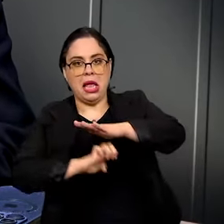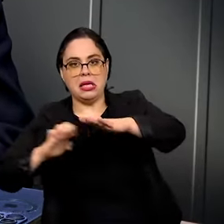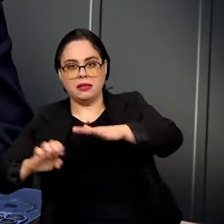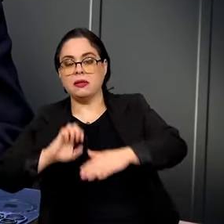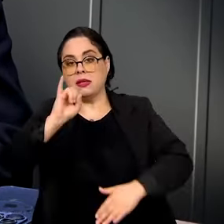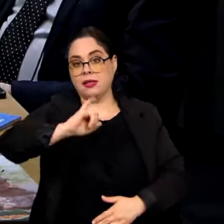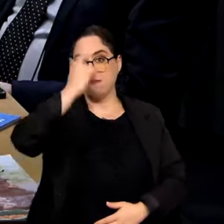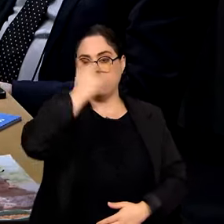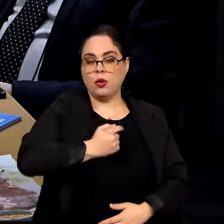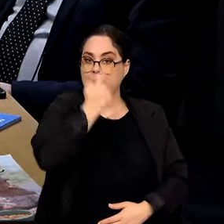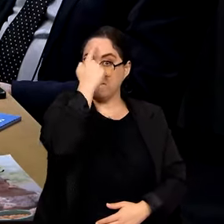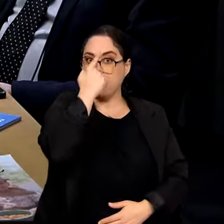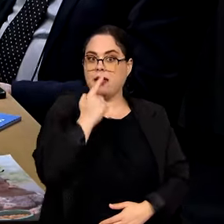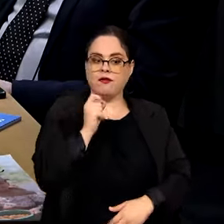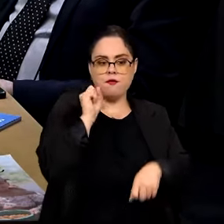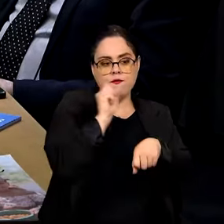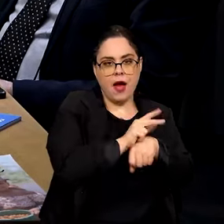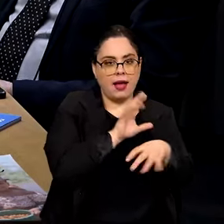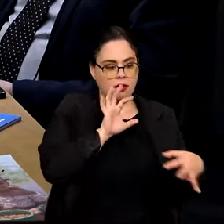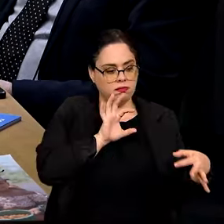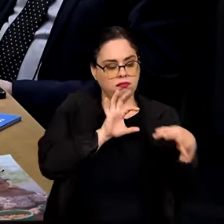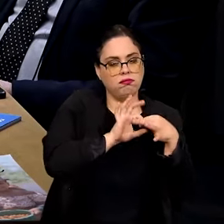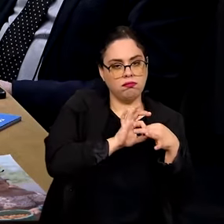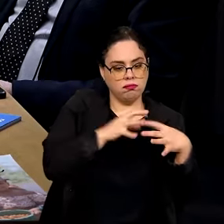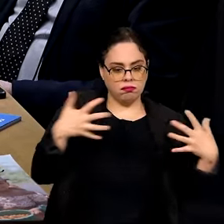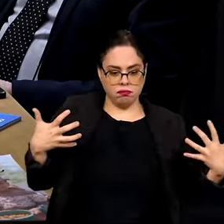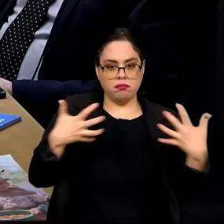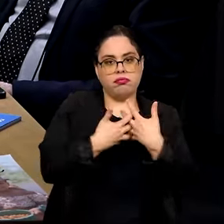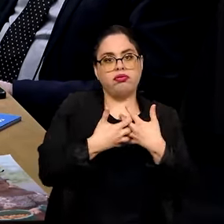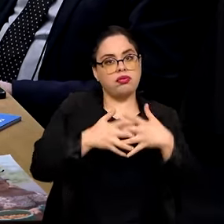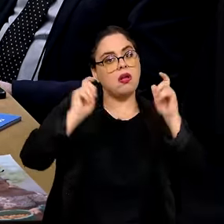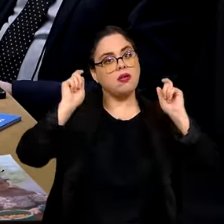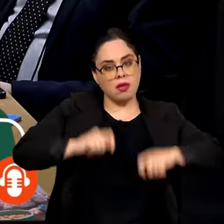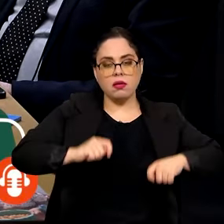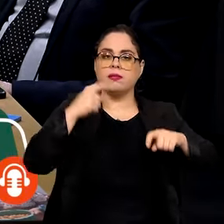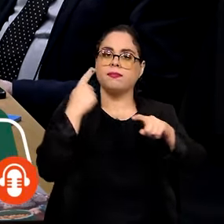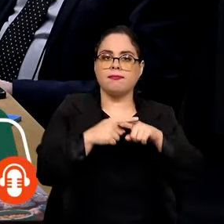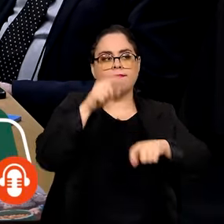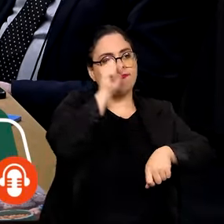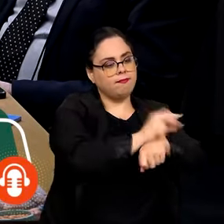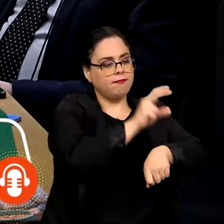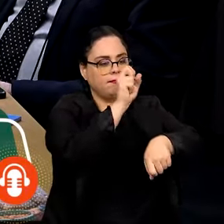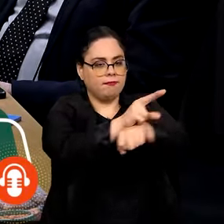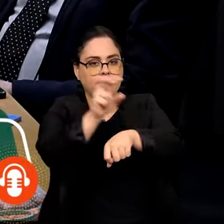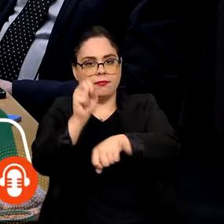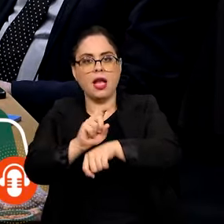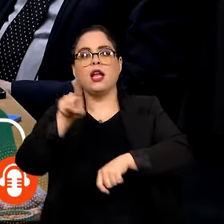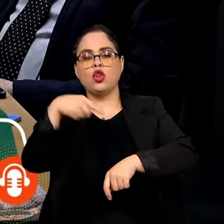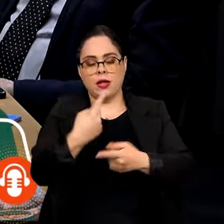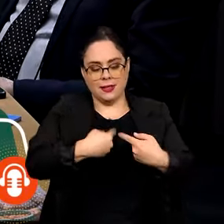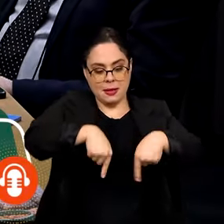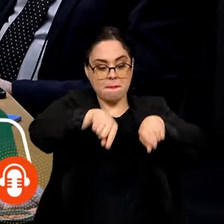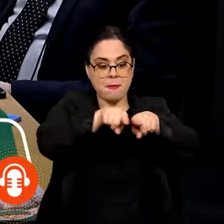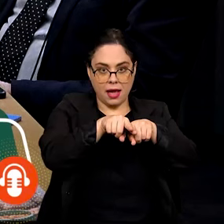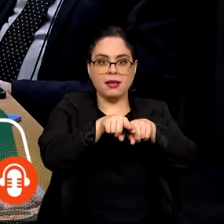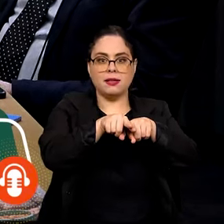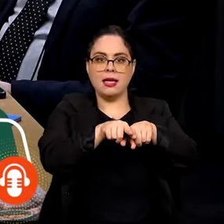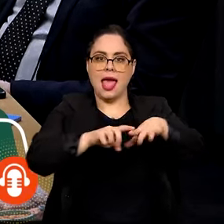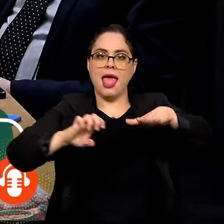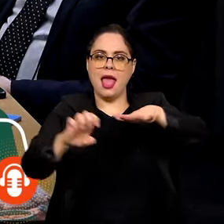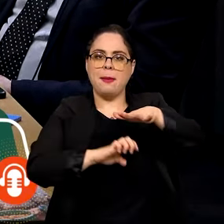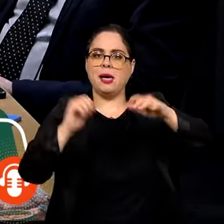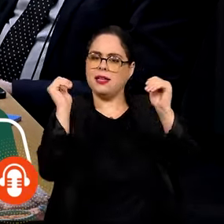no mercado então se a pessoa tem um perfil para o emprego terá o emprego porque tem muitas